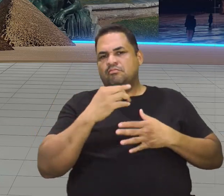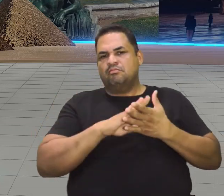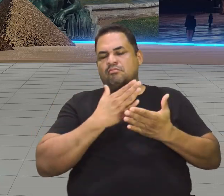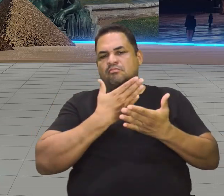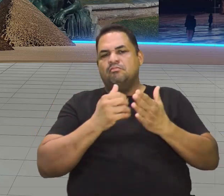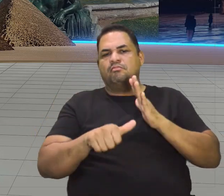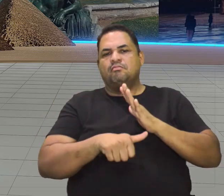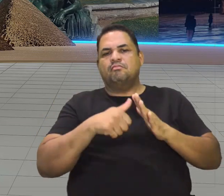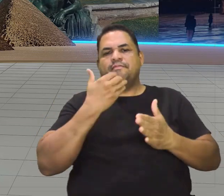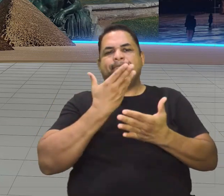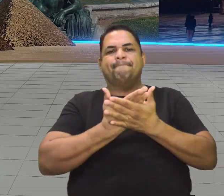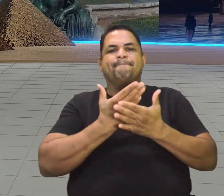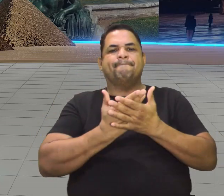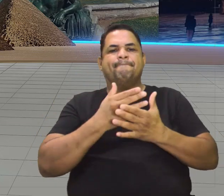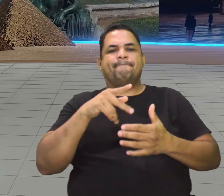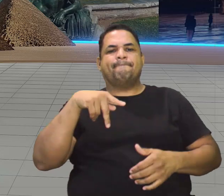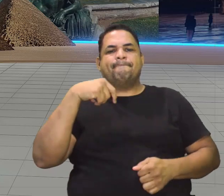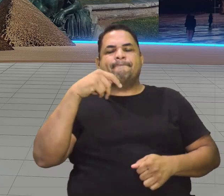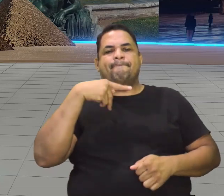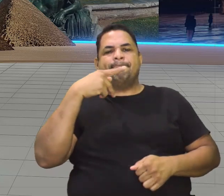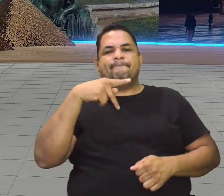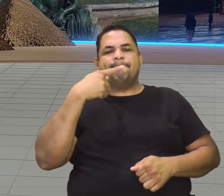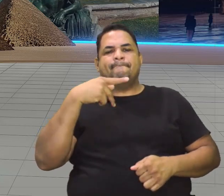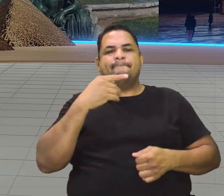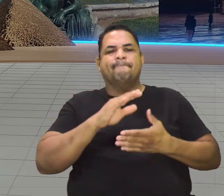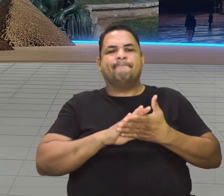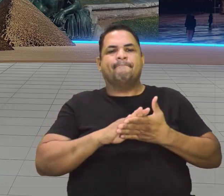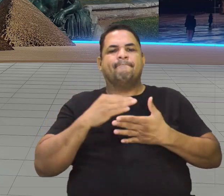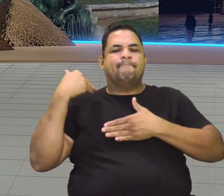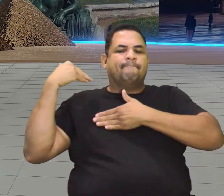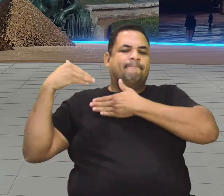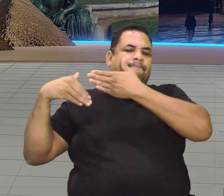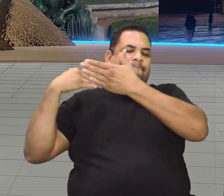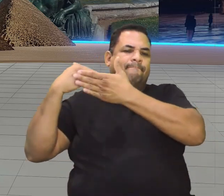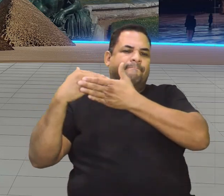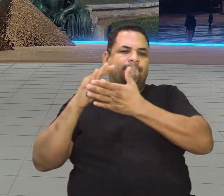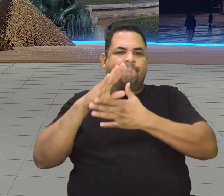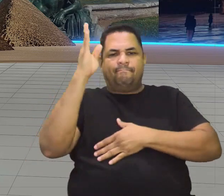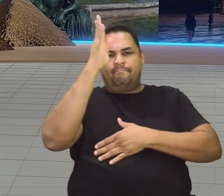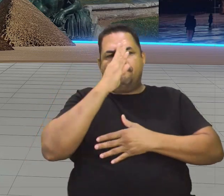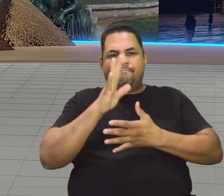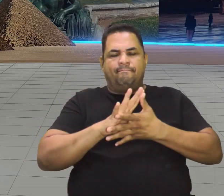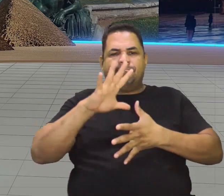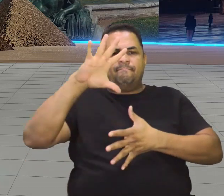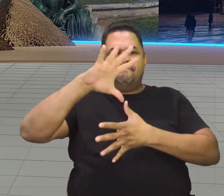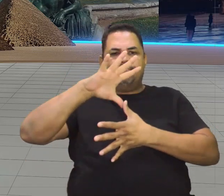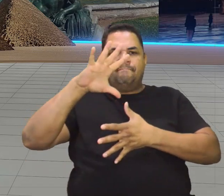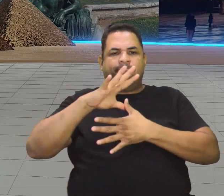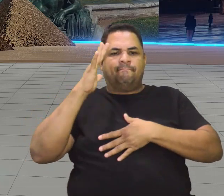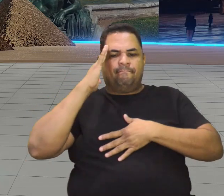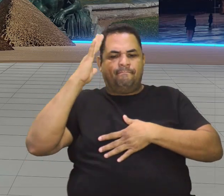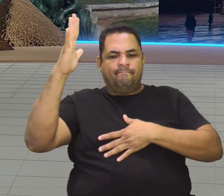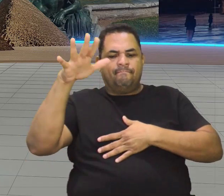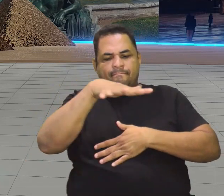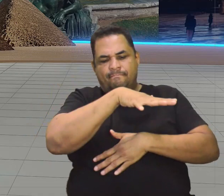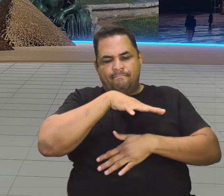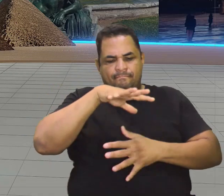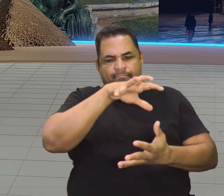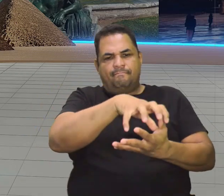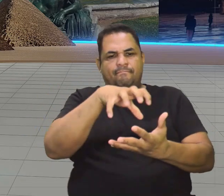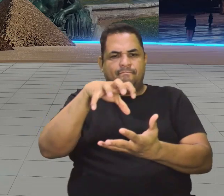primeira aula. Falamos sobre pré-história brasileira, sobre a pré-história da América, sobre as teorias de ocupação da